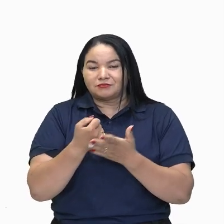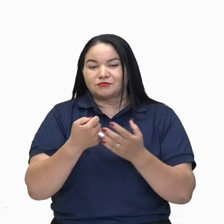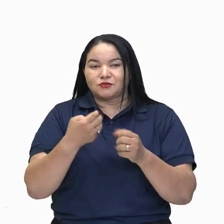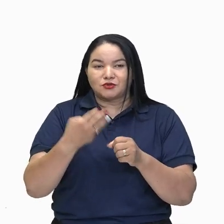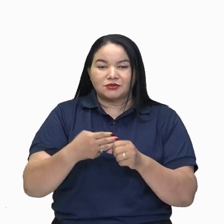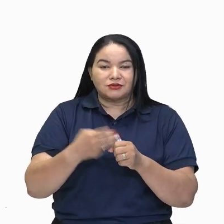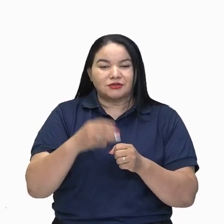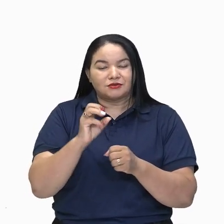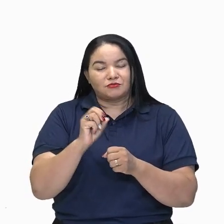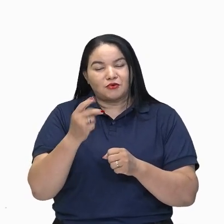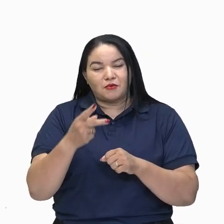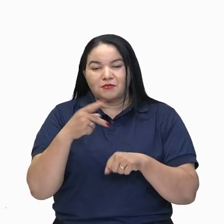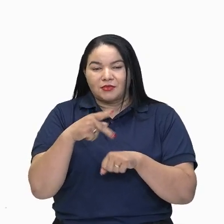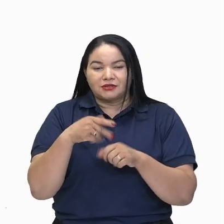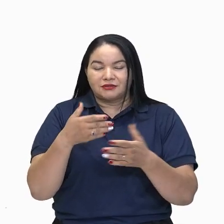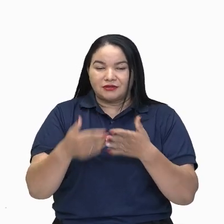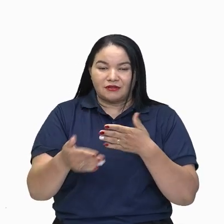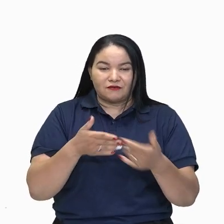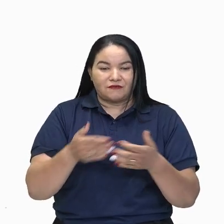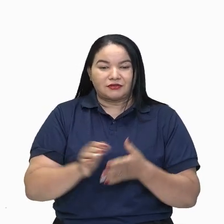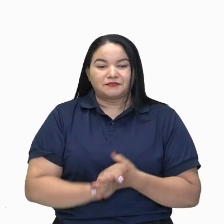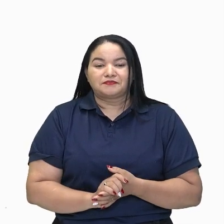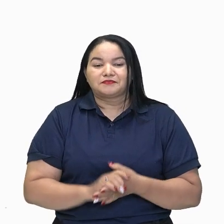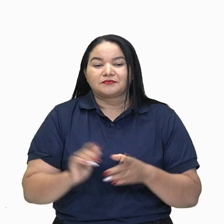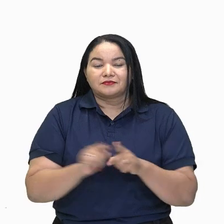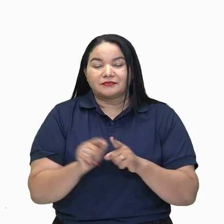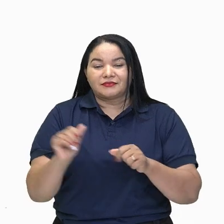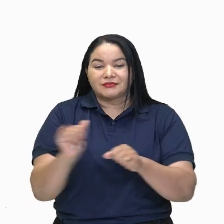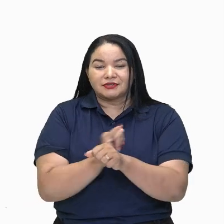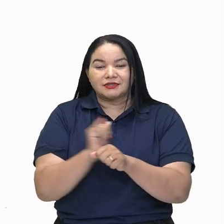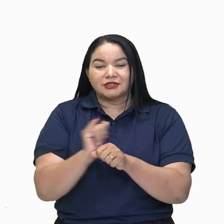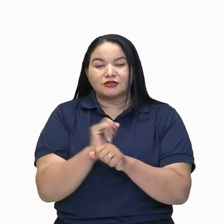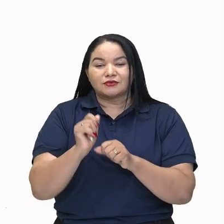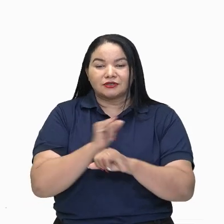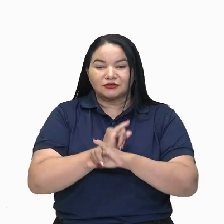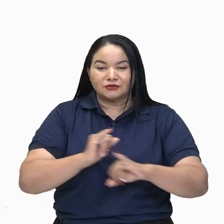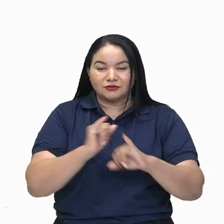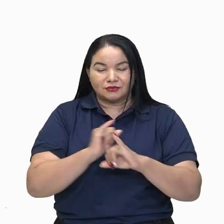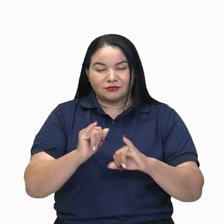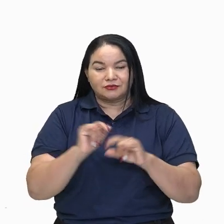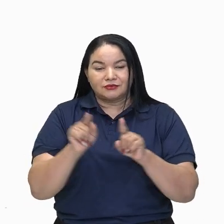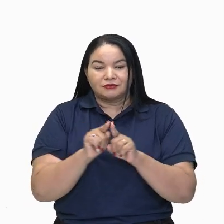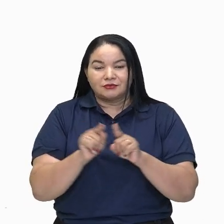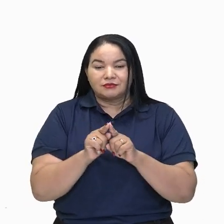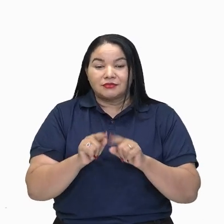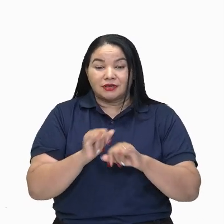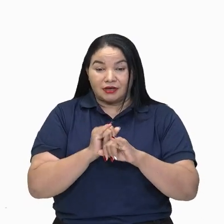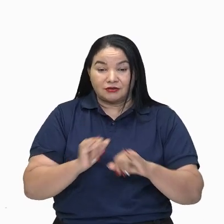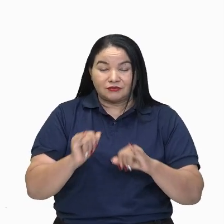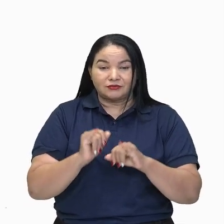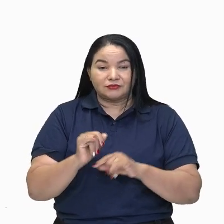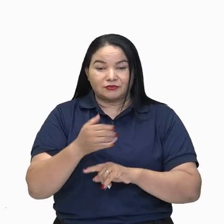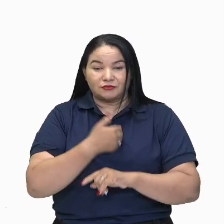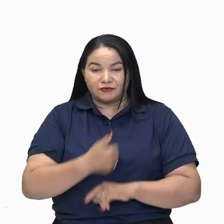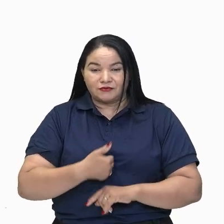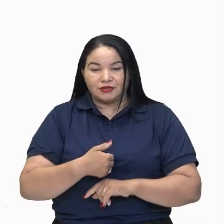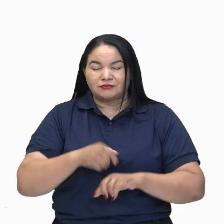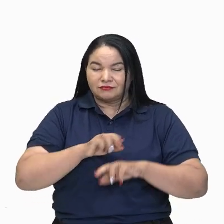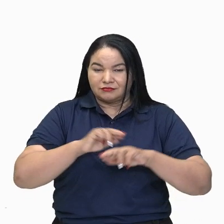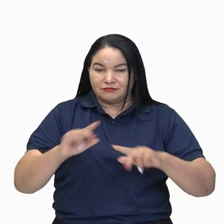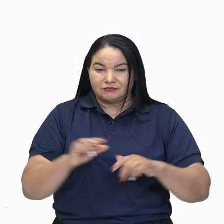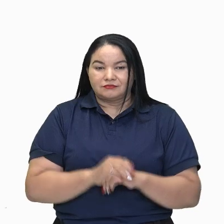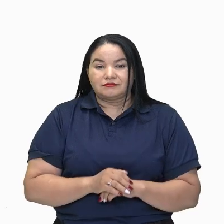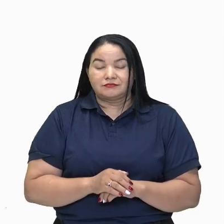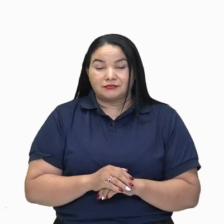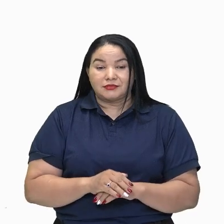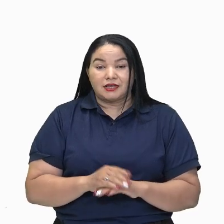as campanhas eleitorais, discursos políticos, anúncios de governo, etc. Então, esse é o